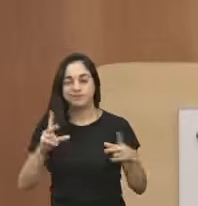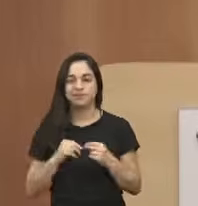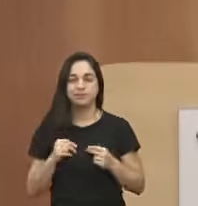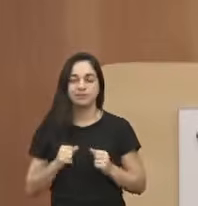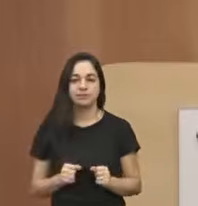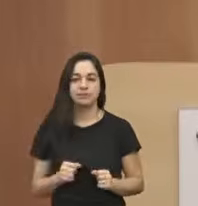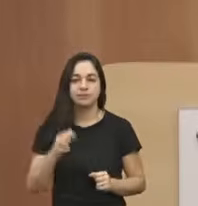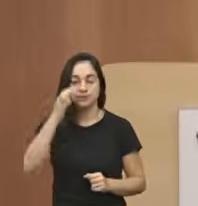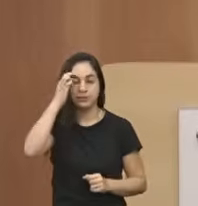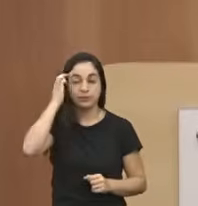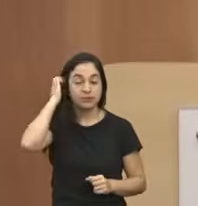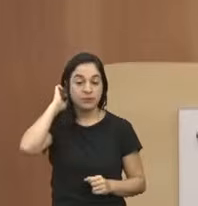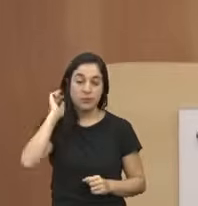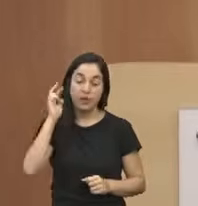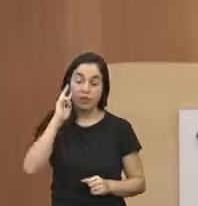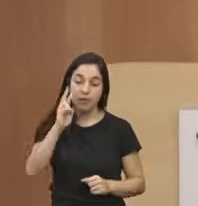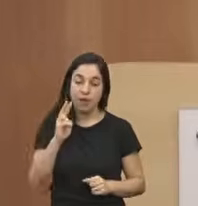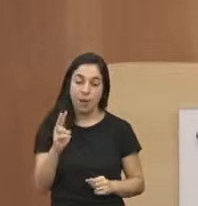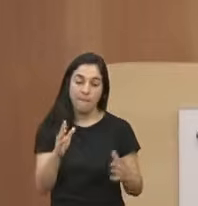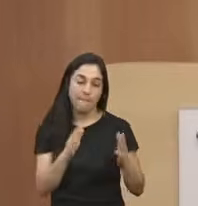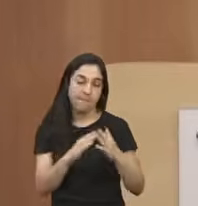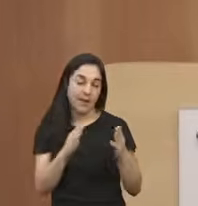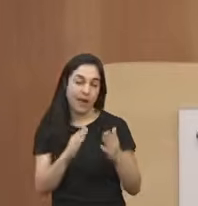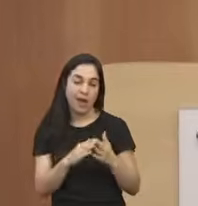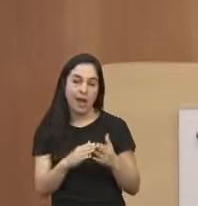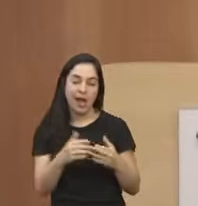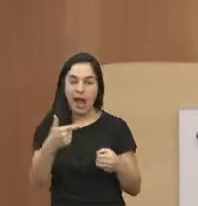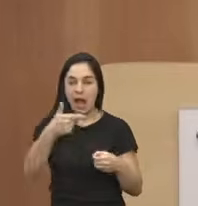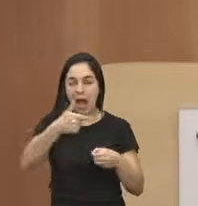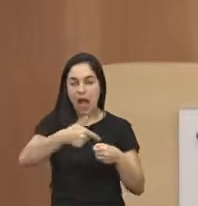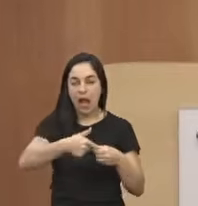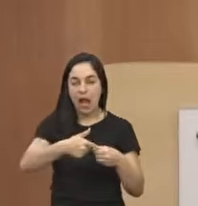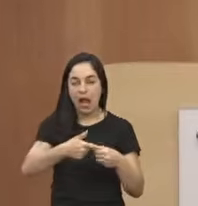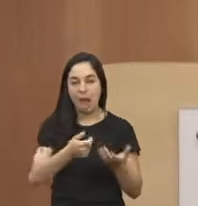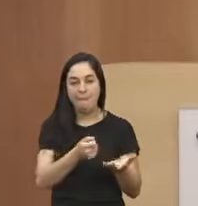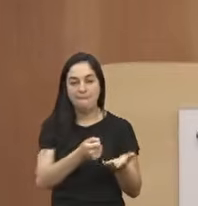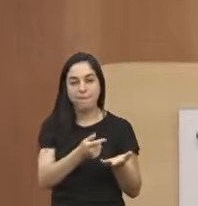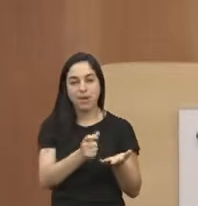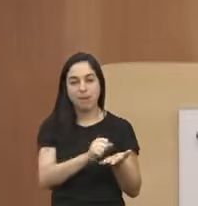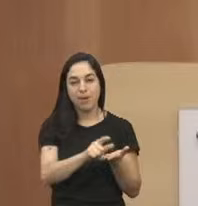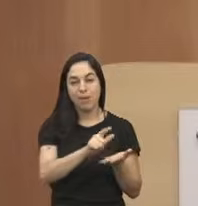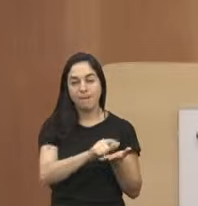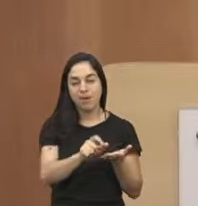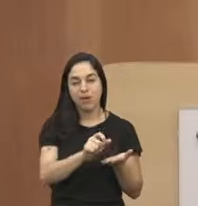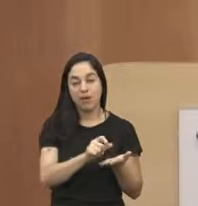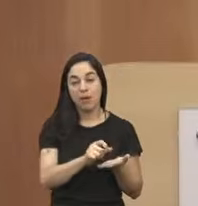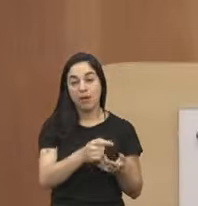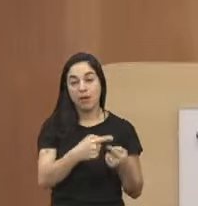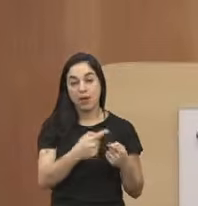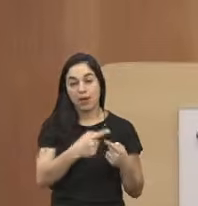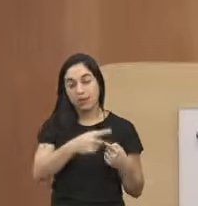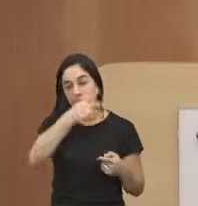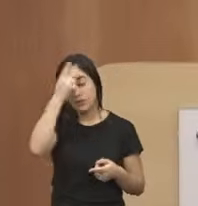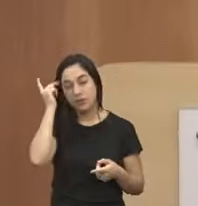ver uma casa, gasta a gasolina deles, talvez não dá certo. O proprietário não é obrigado a pagar aquela